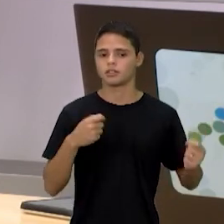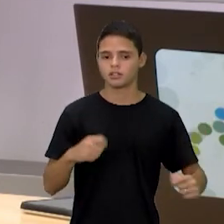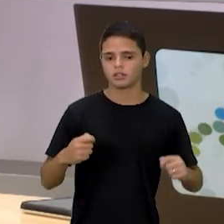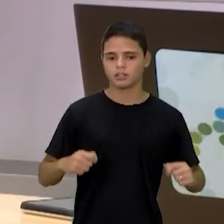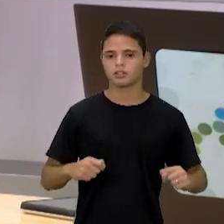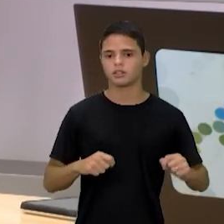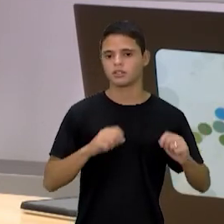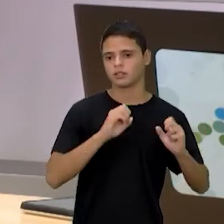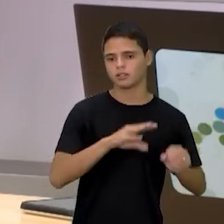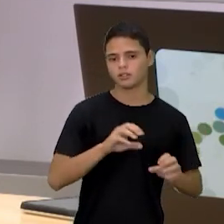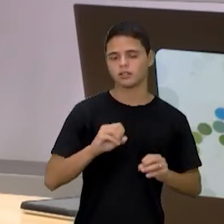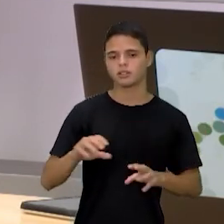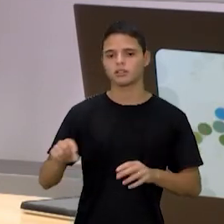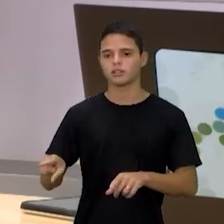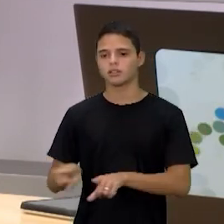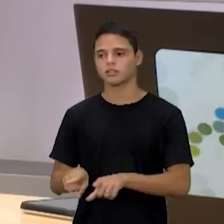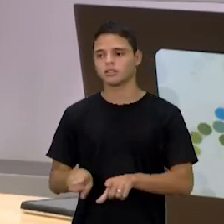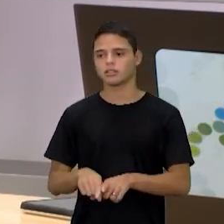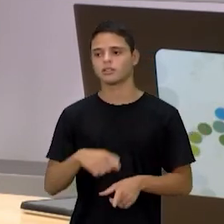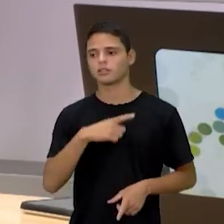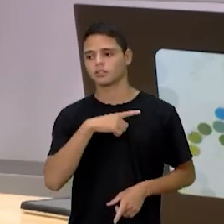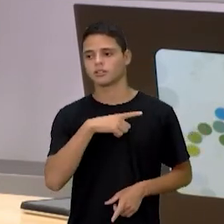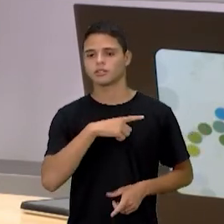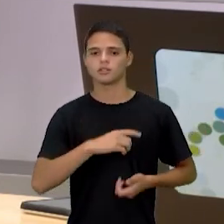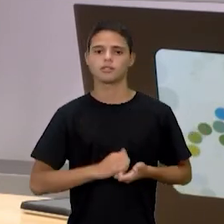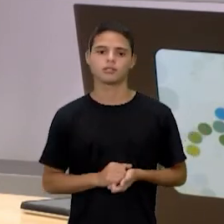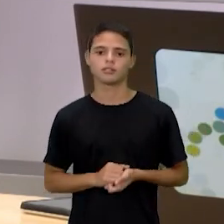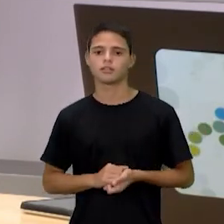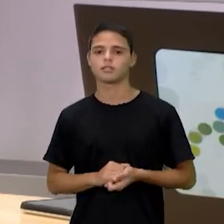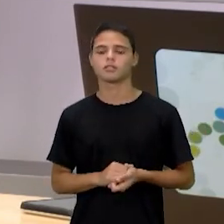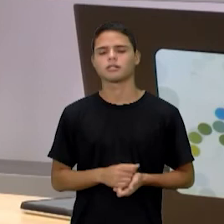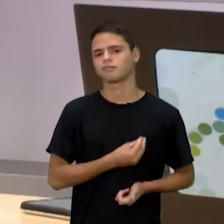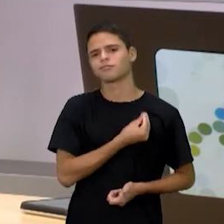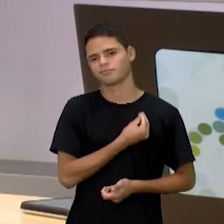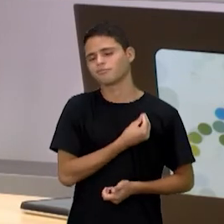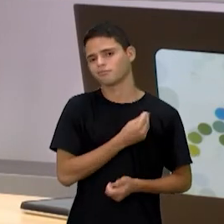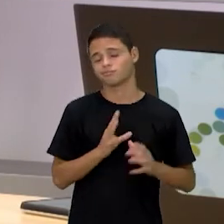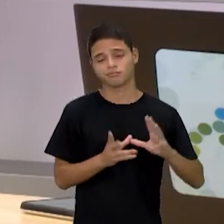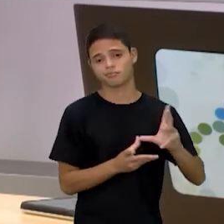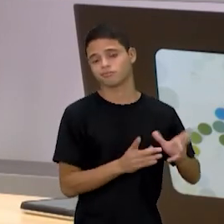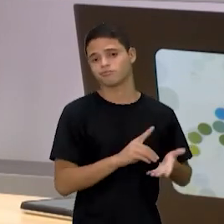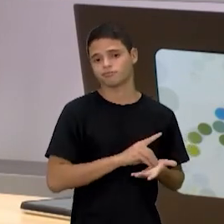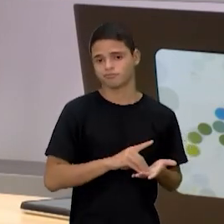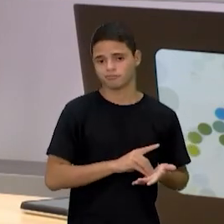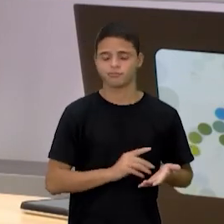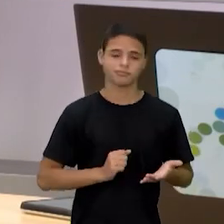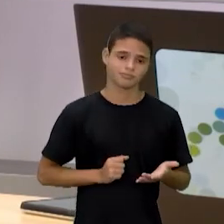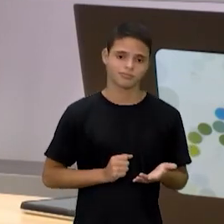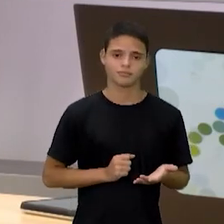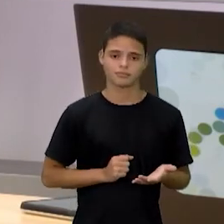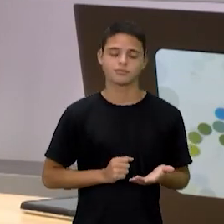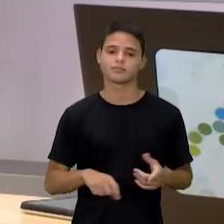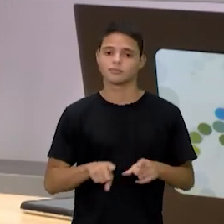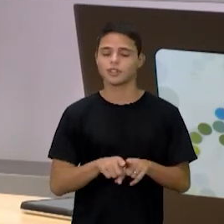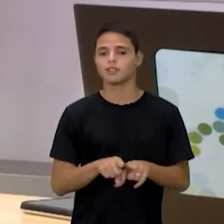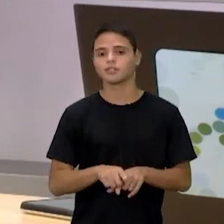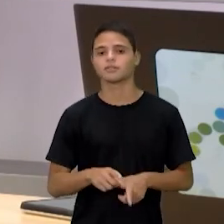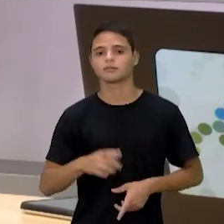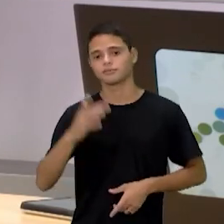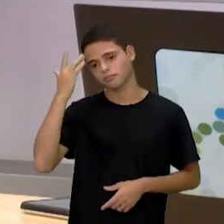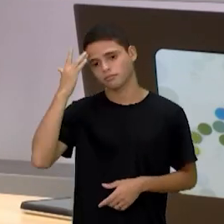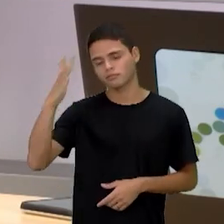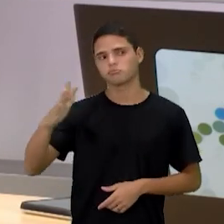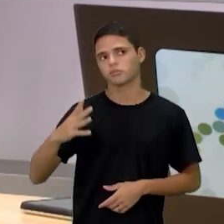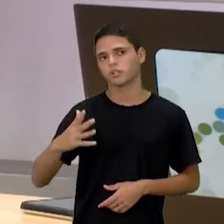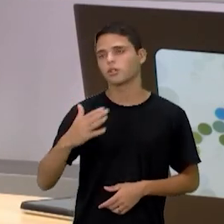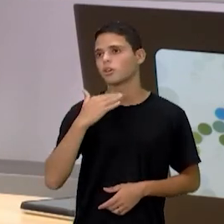Sim. que os alunos já deveriam aprender sobre isso, porque a gente vive no mundo digital, a gente vive nesse mundo, e o aluno está o tempo todo envolvido com isso. Então,